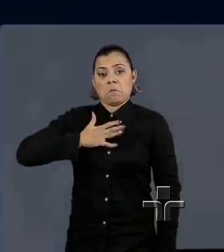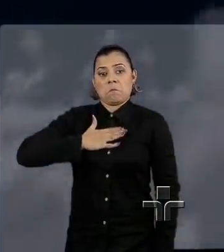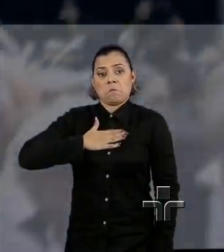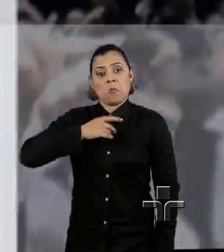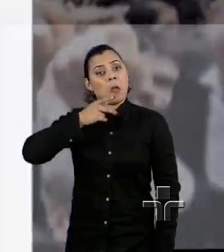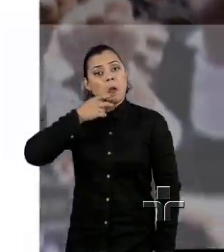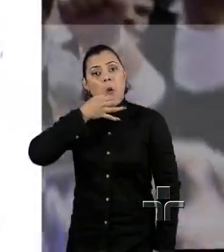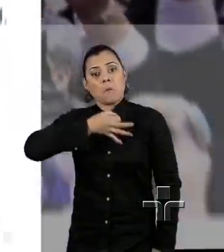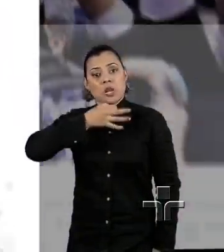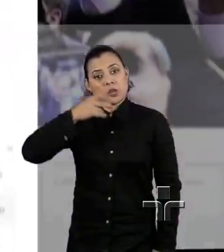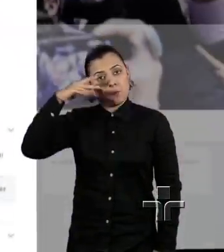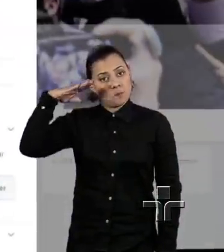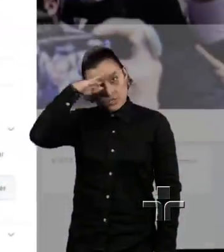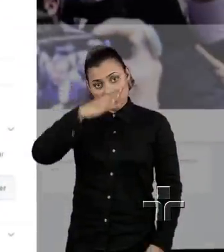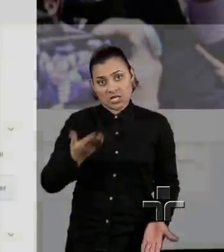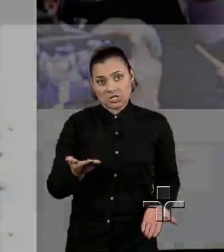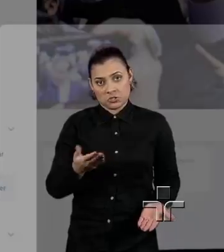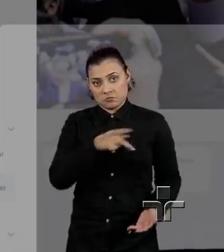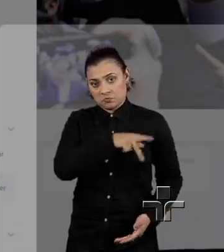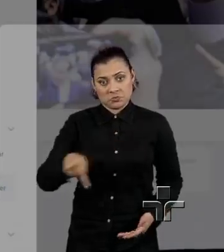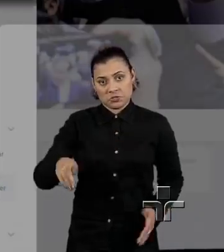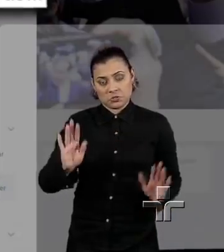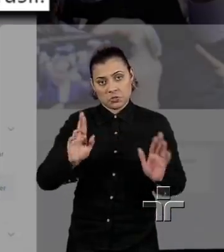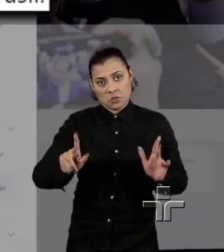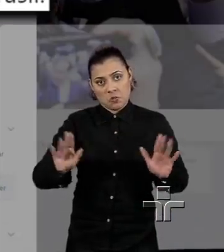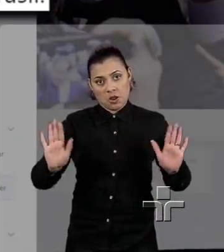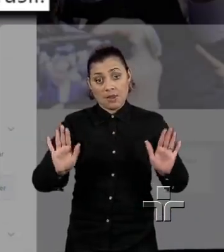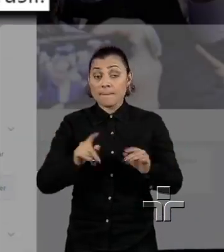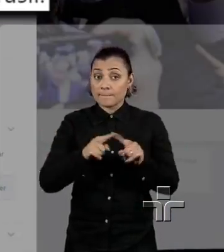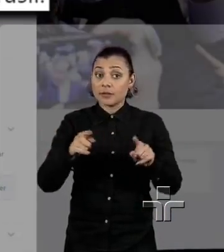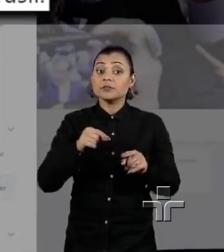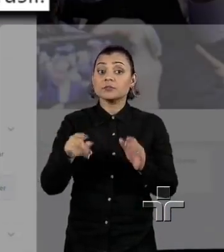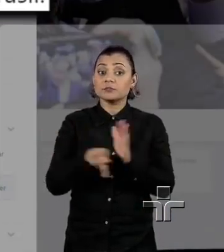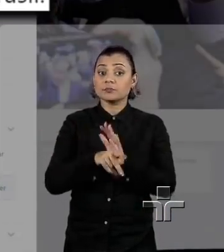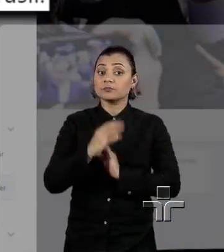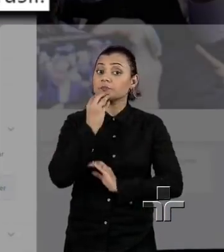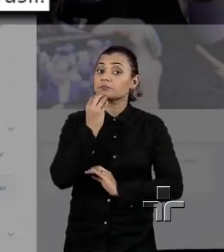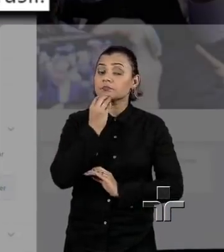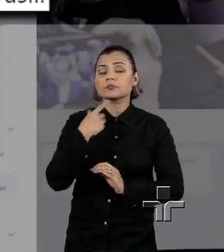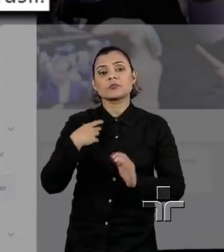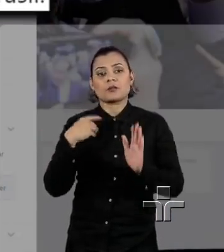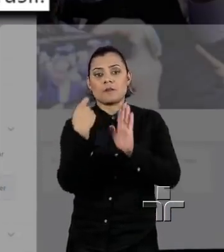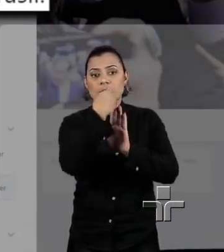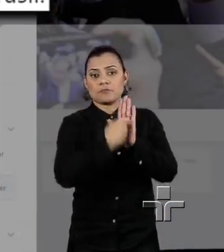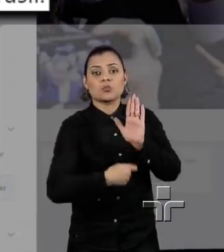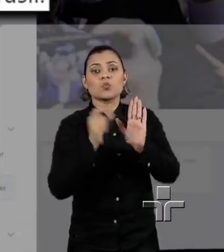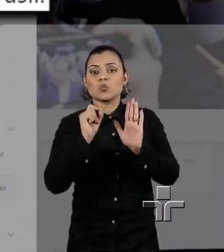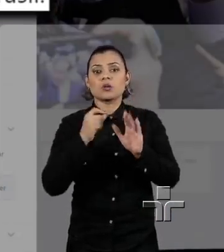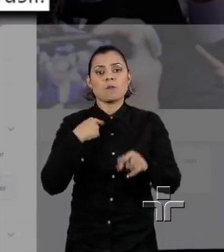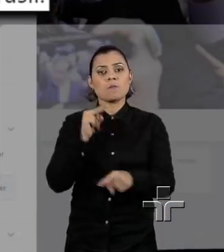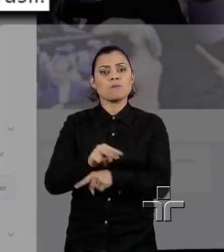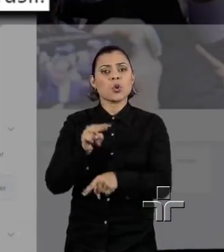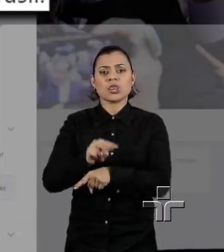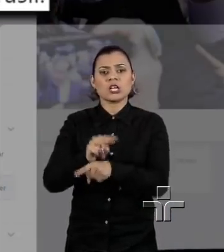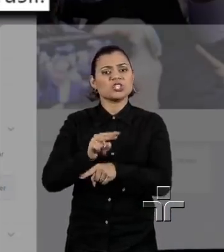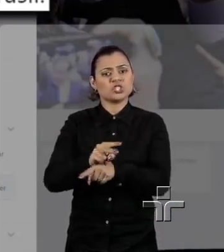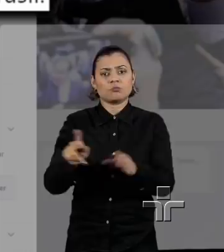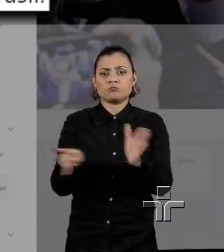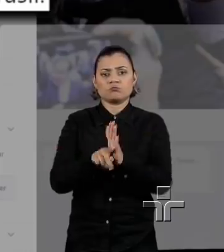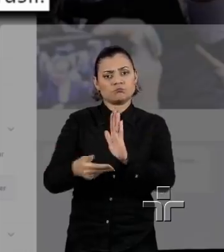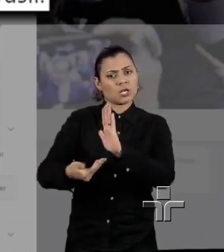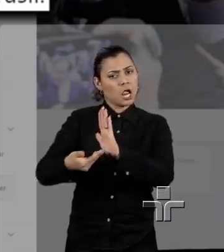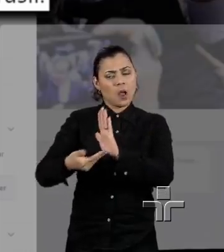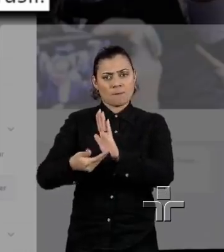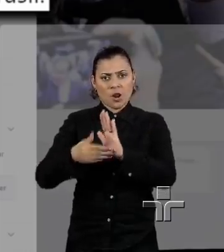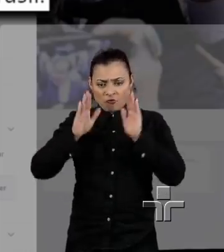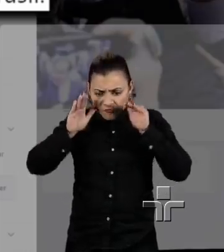presidente. Hoje, o presidente da Câmara escreveu em uma rede social que irá blindar a casa de qualquer crise e que o esforço e